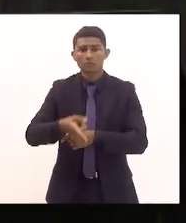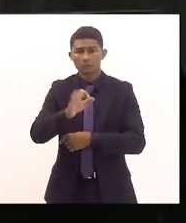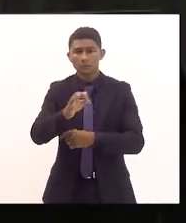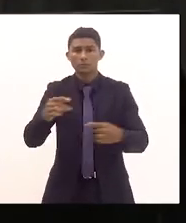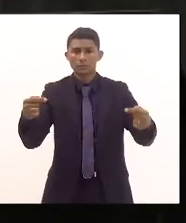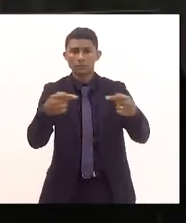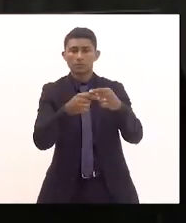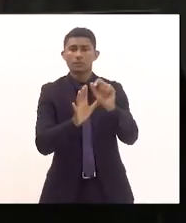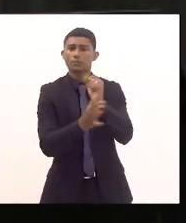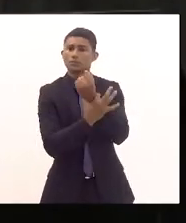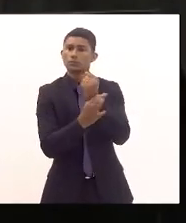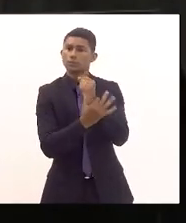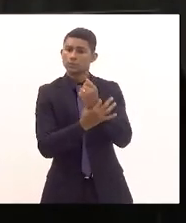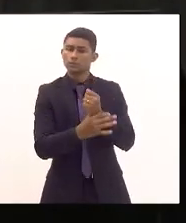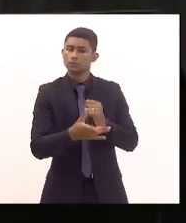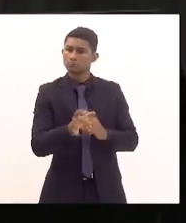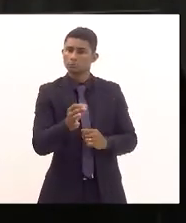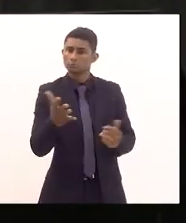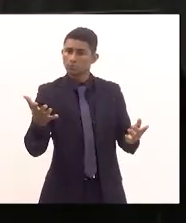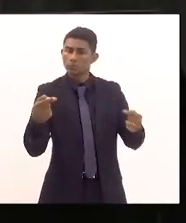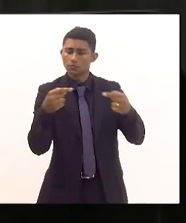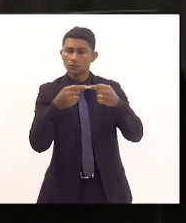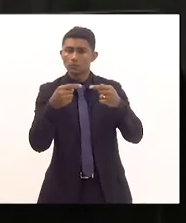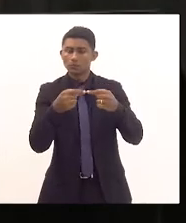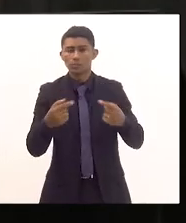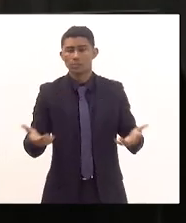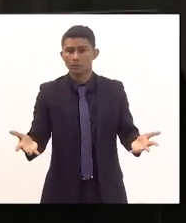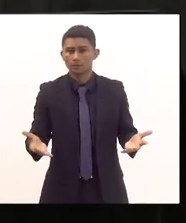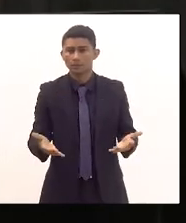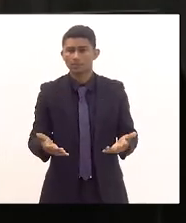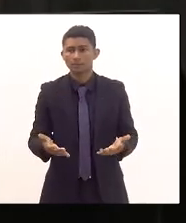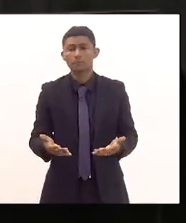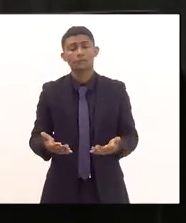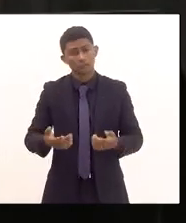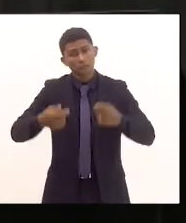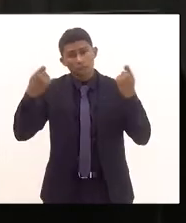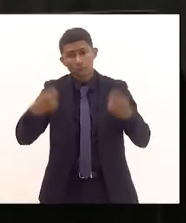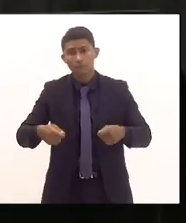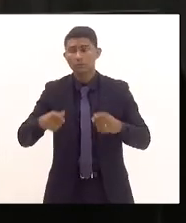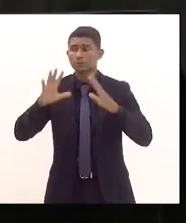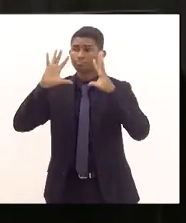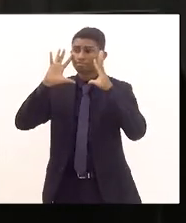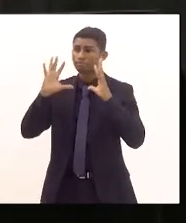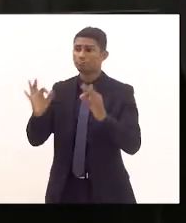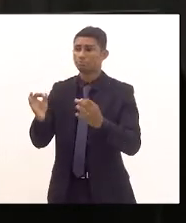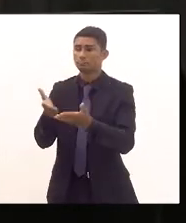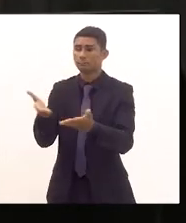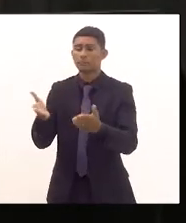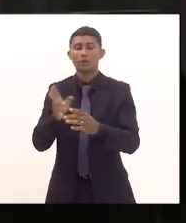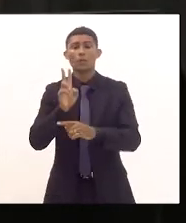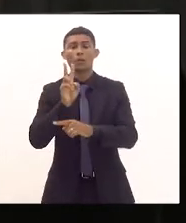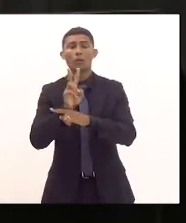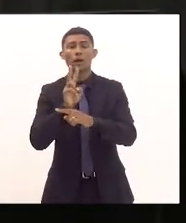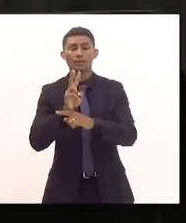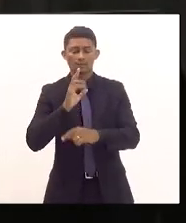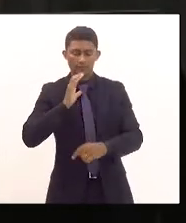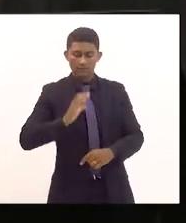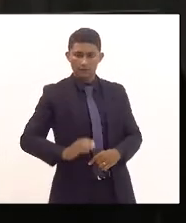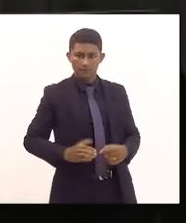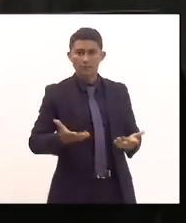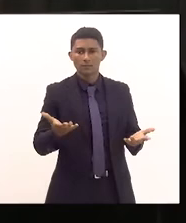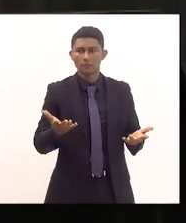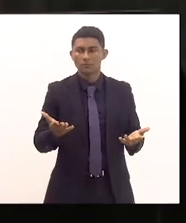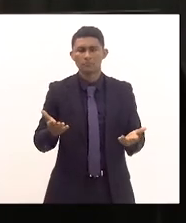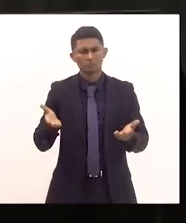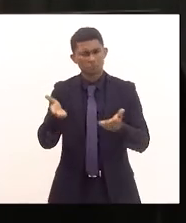atividade Segurança Pública Ah e assim devem ser tratados os guardas civis municipais não